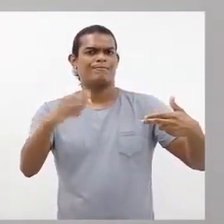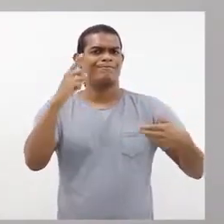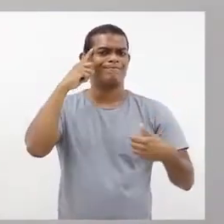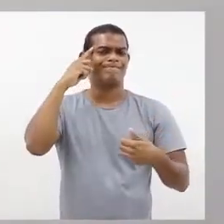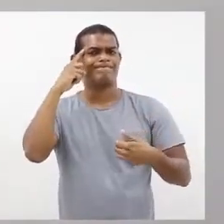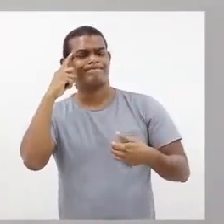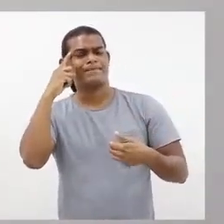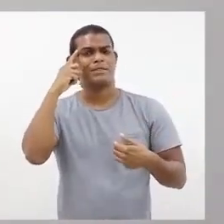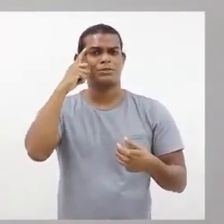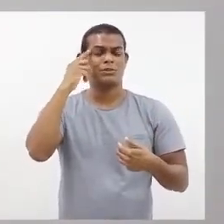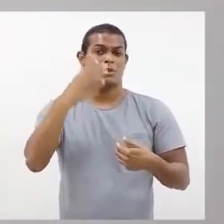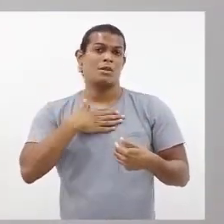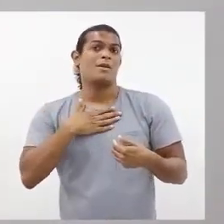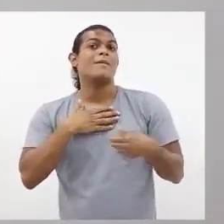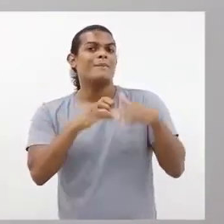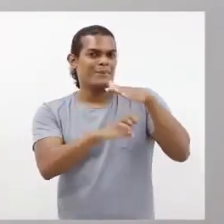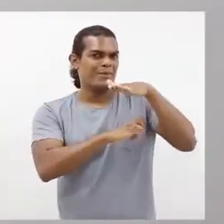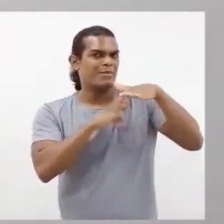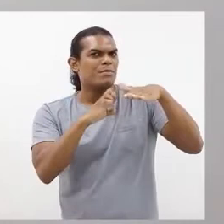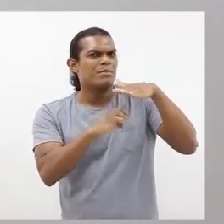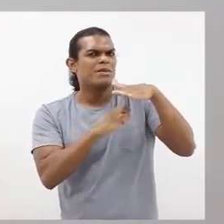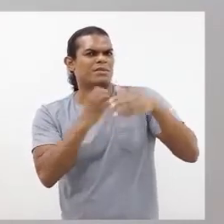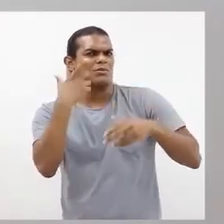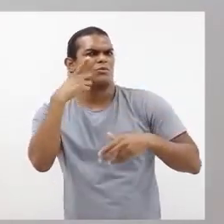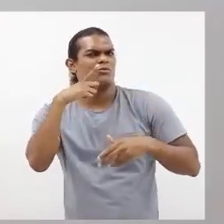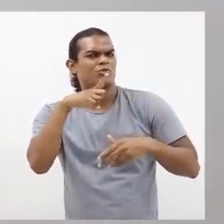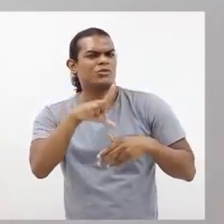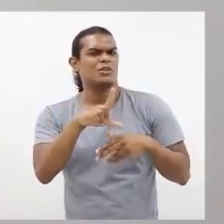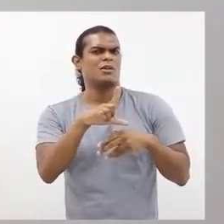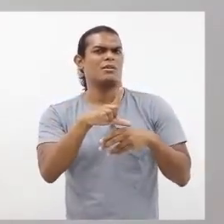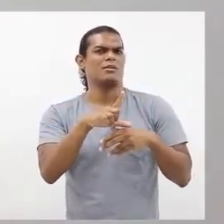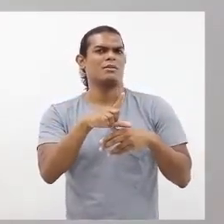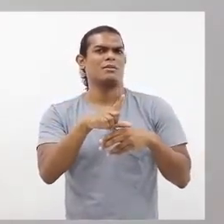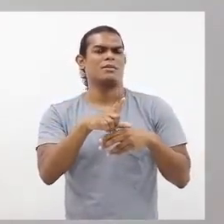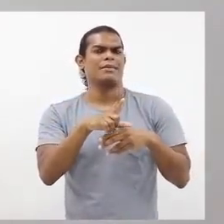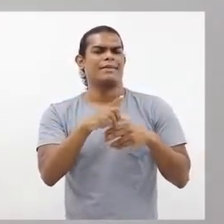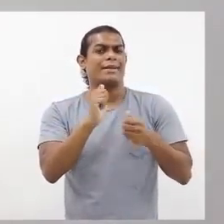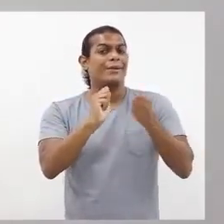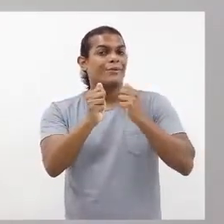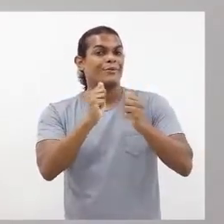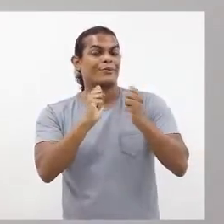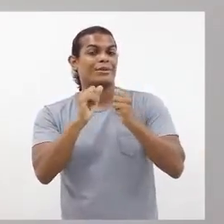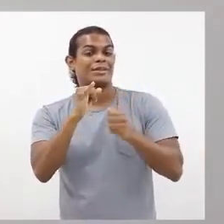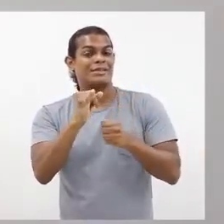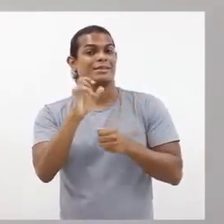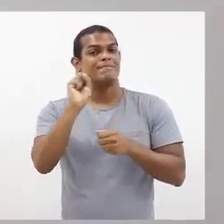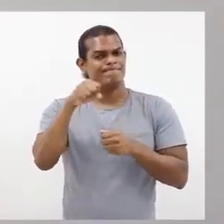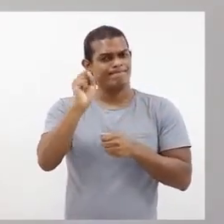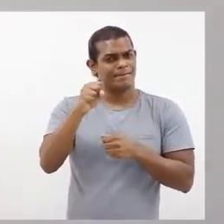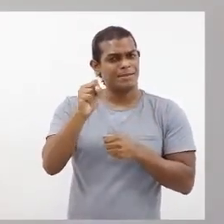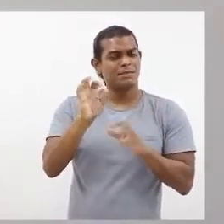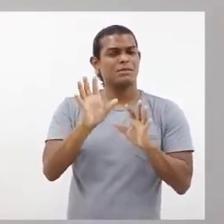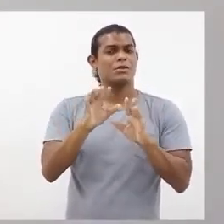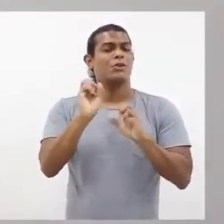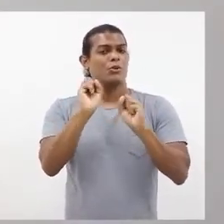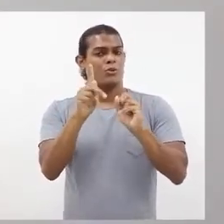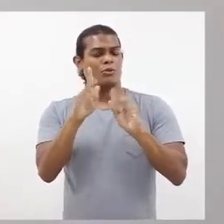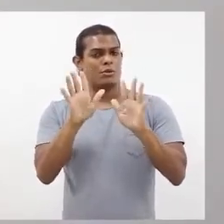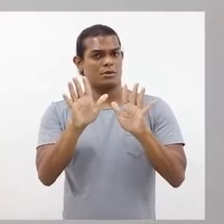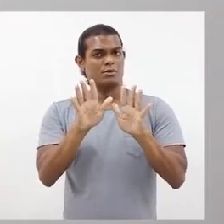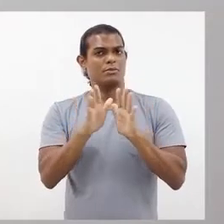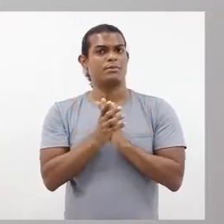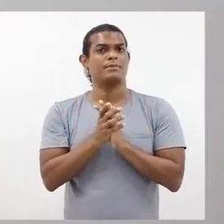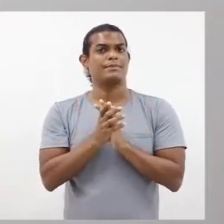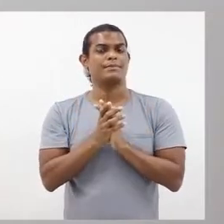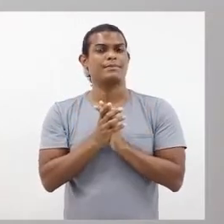direito. Minha empresa controla? Ela possui o controle dessa coisa? Se sim, primeiro passo para a gente entender esse negócio como